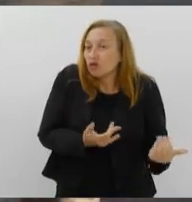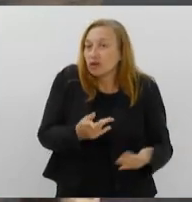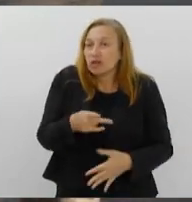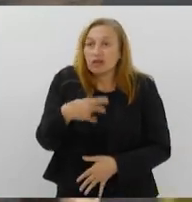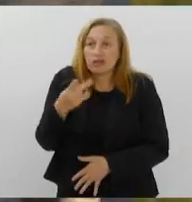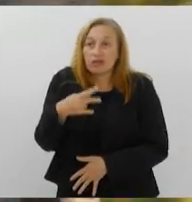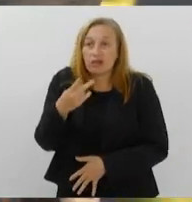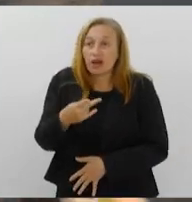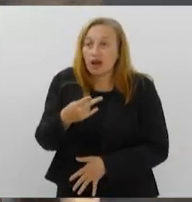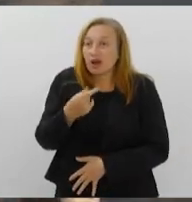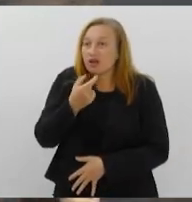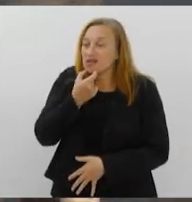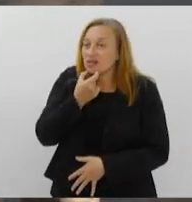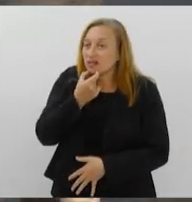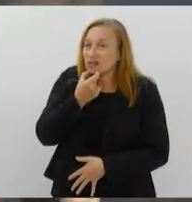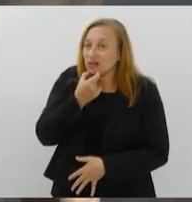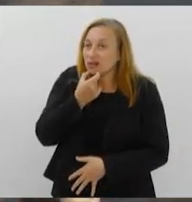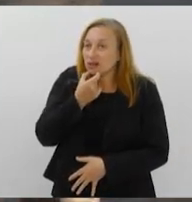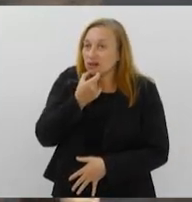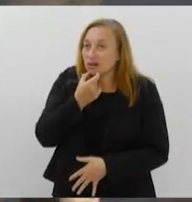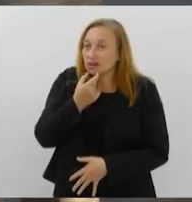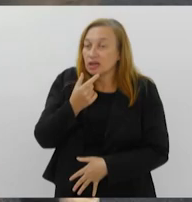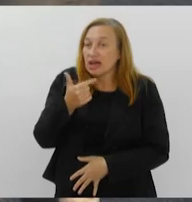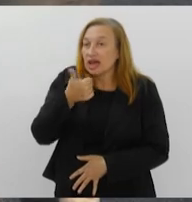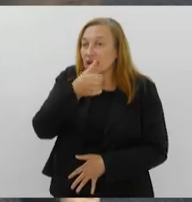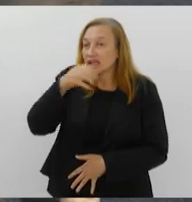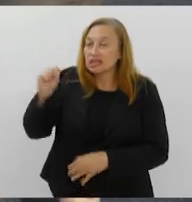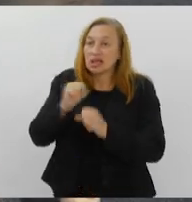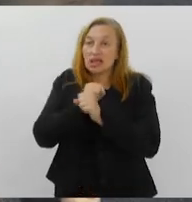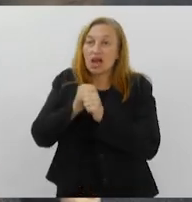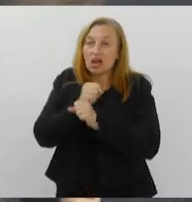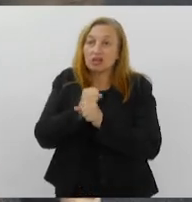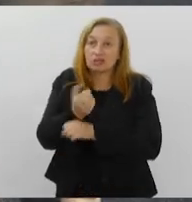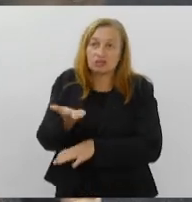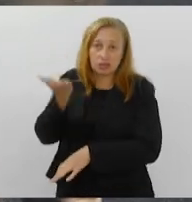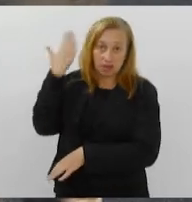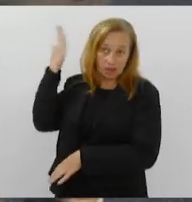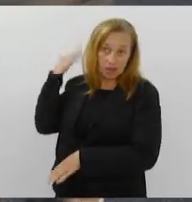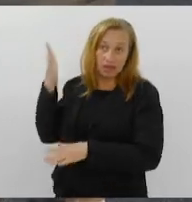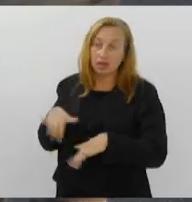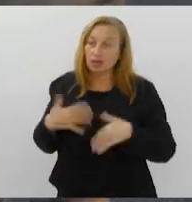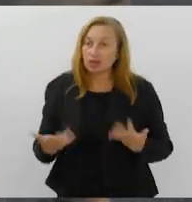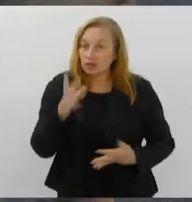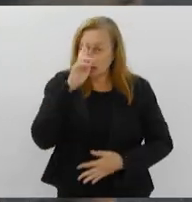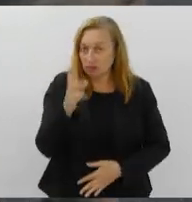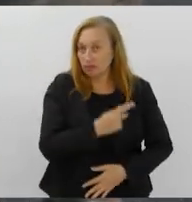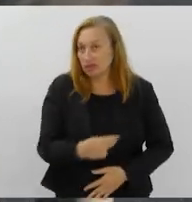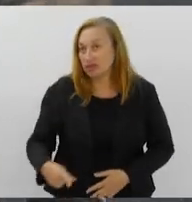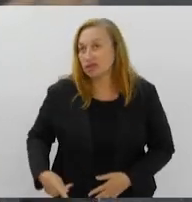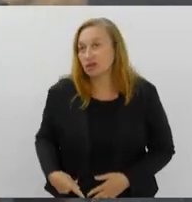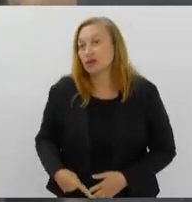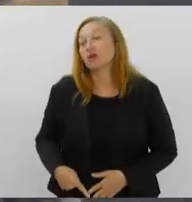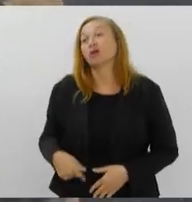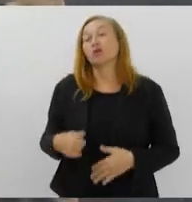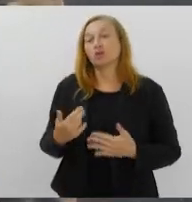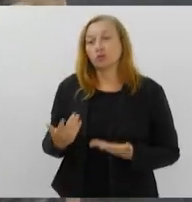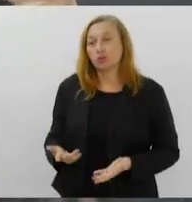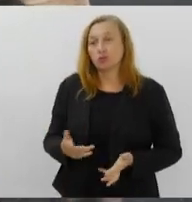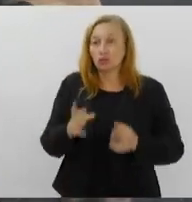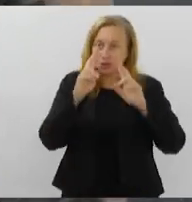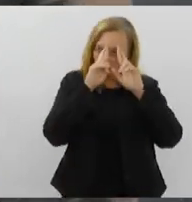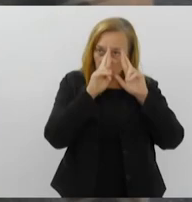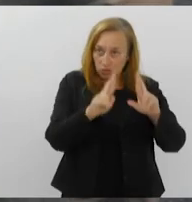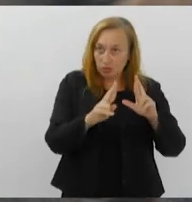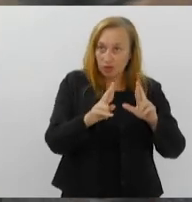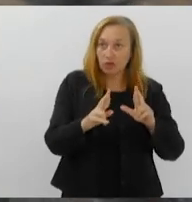inglês, o que tinha dito Taylor há 100 anos atrás. Então, senhora presidente, com toda a vênia do meu presidente